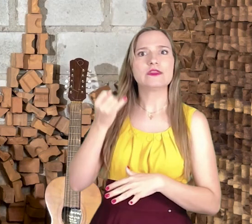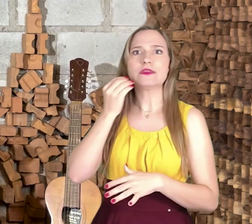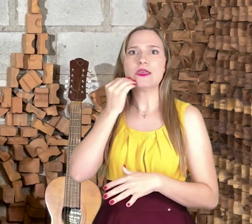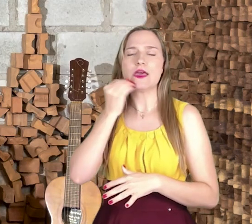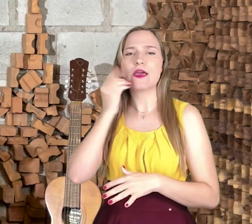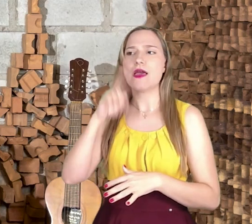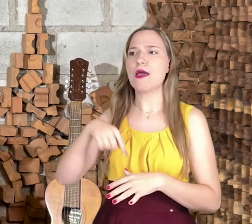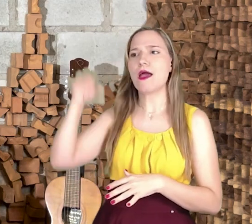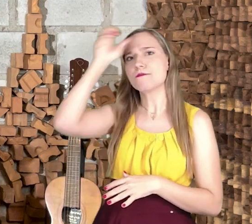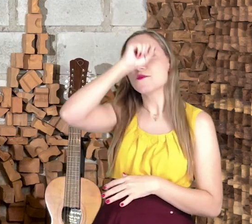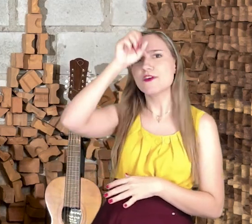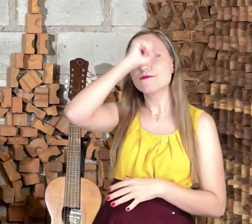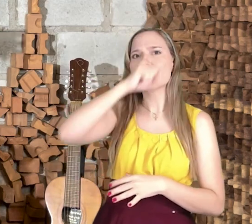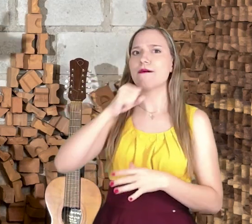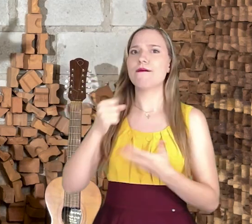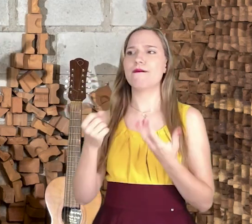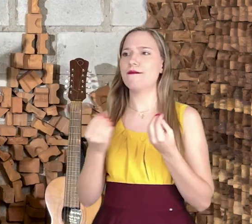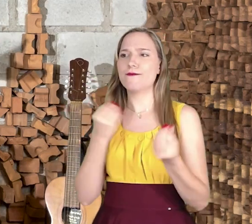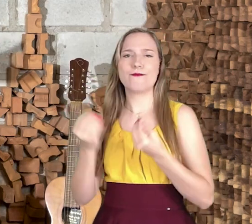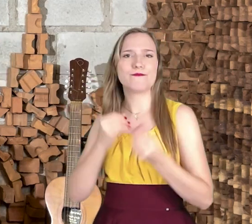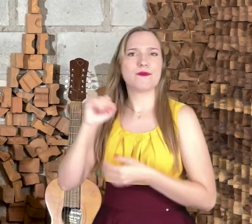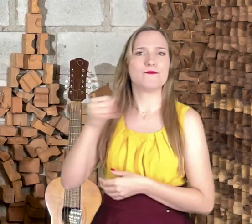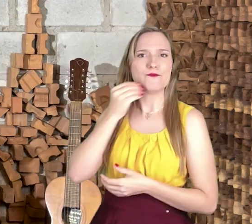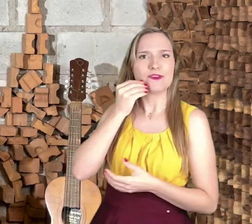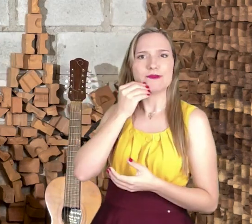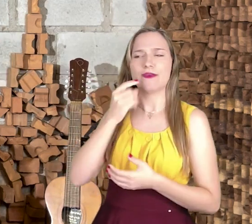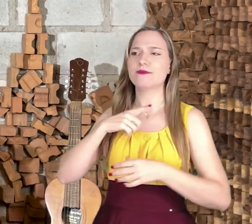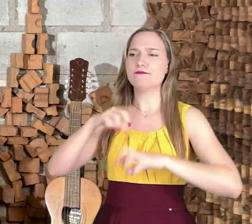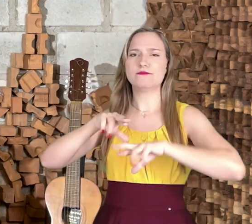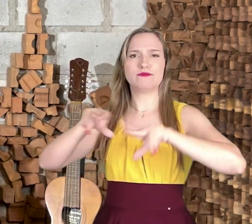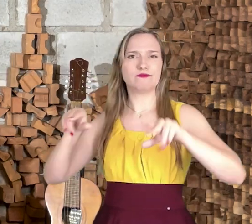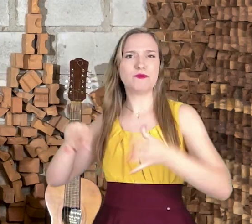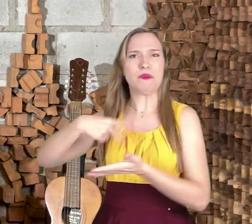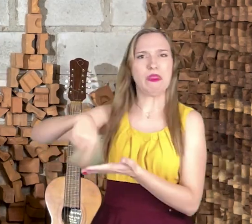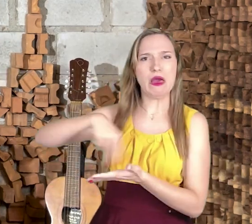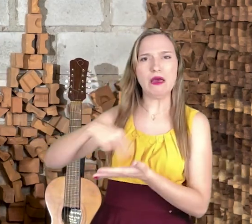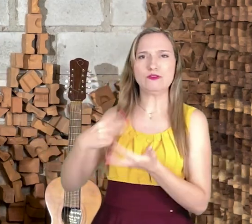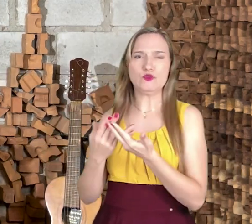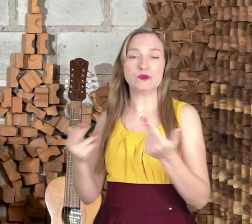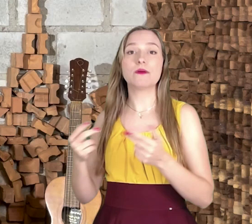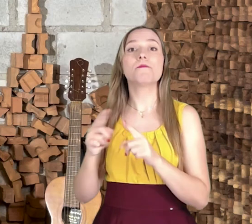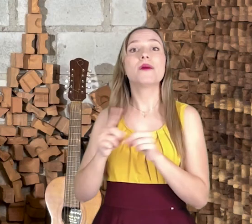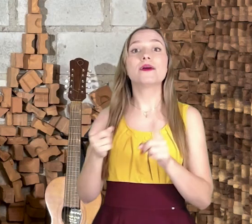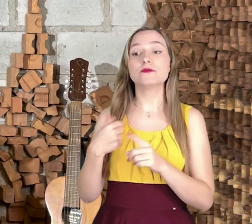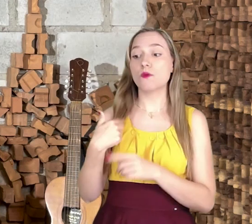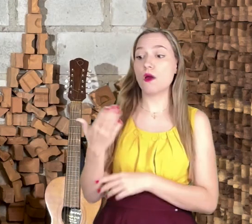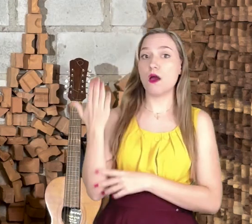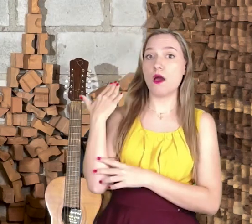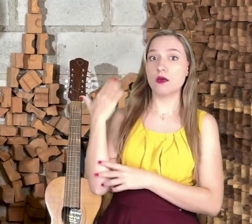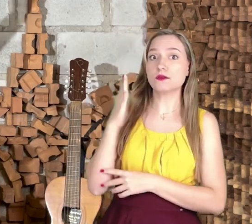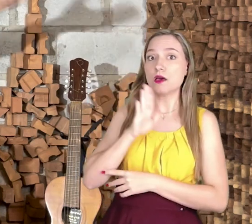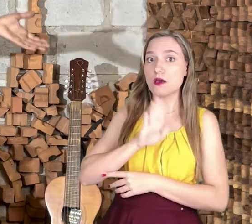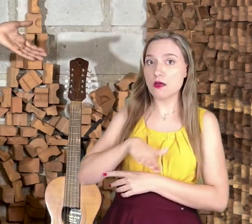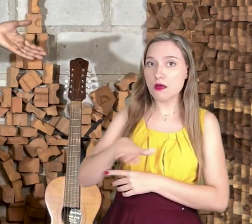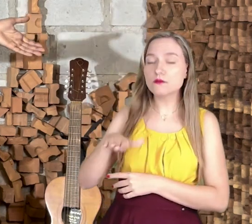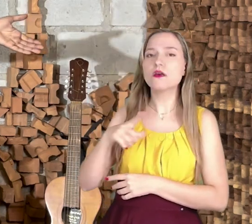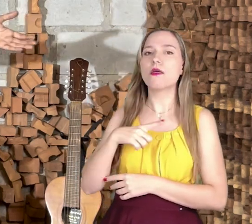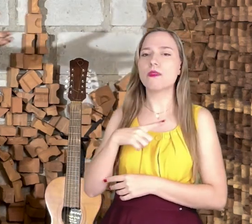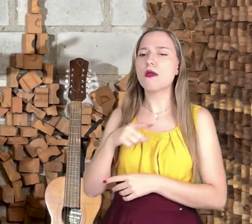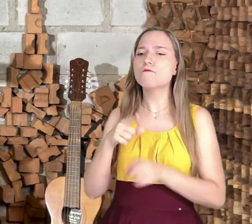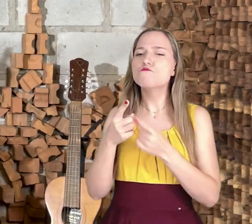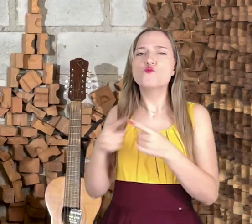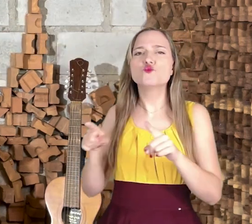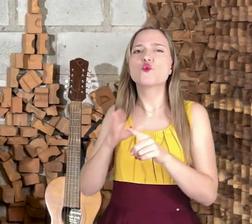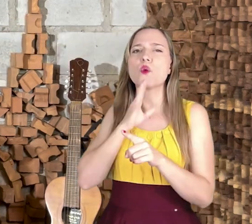a composição, ela foi o método que pautou o meu aprendizado. Como eu disse, quando eu era criança, eu usava as melodias de canções que eu já conhecia, que eu ouvia no rádio,